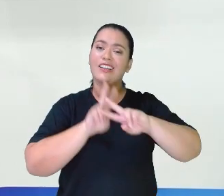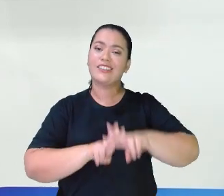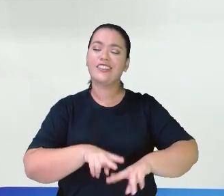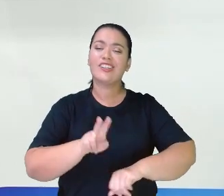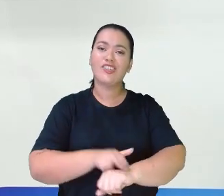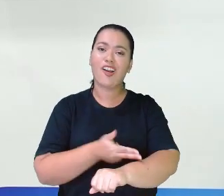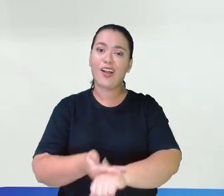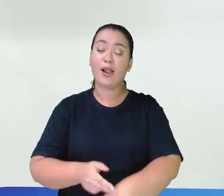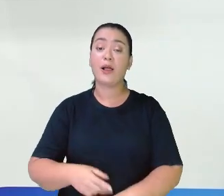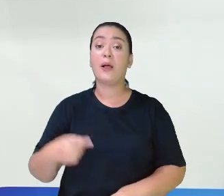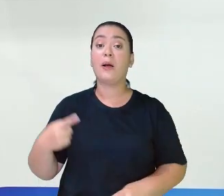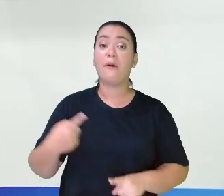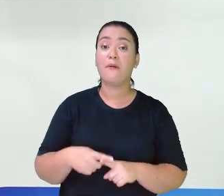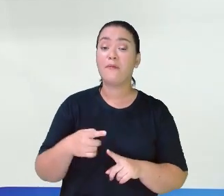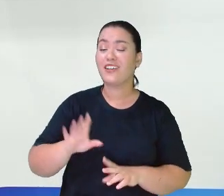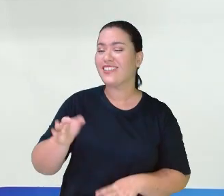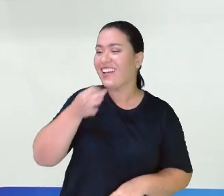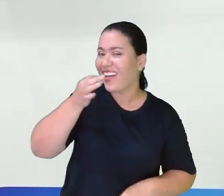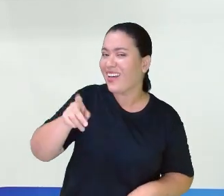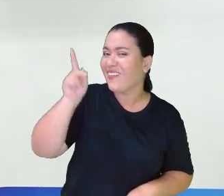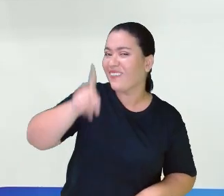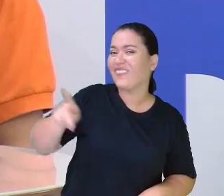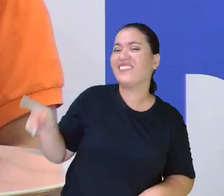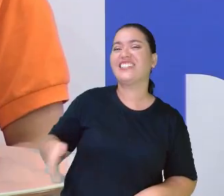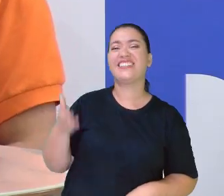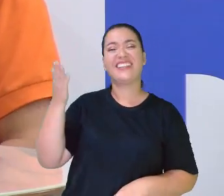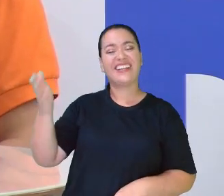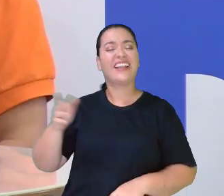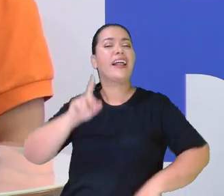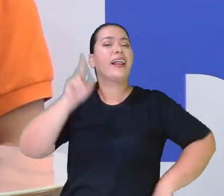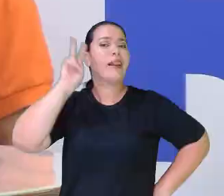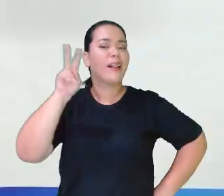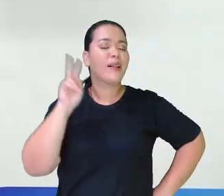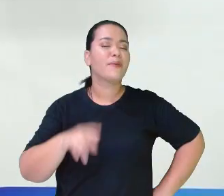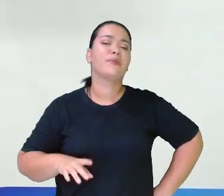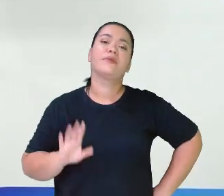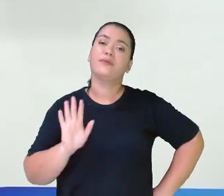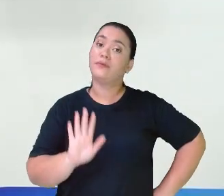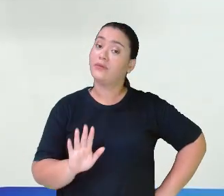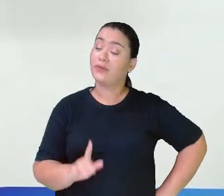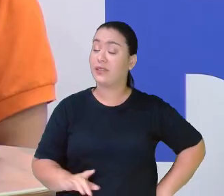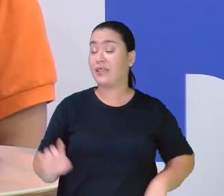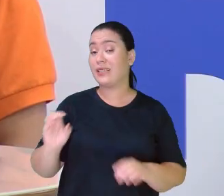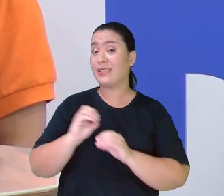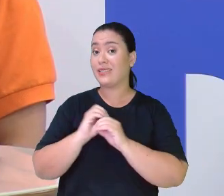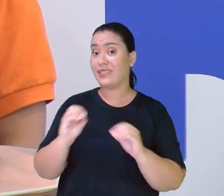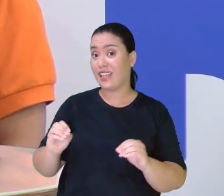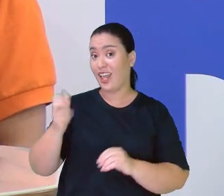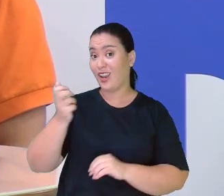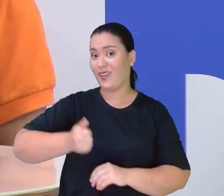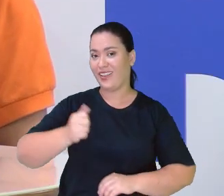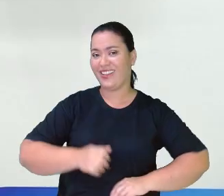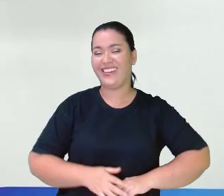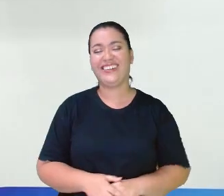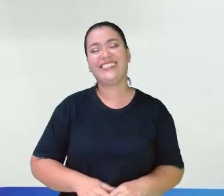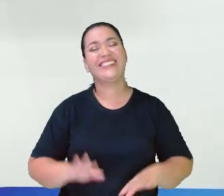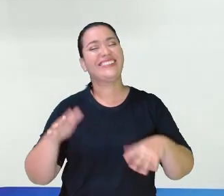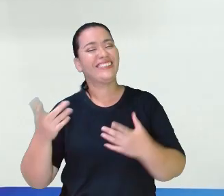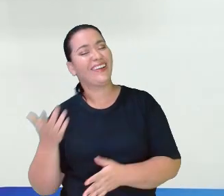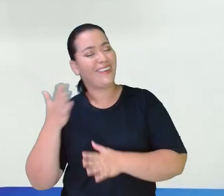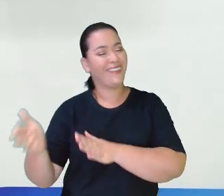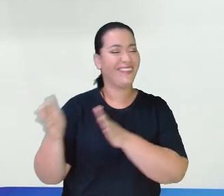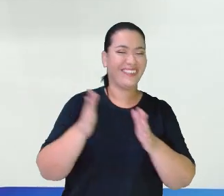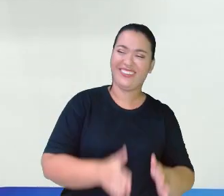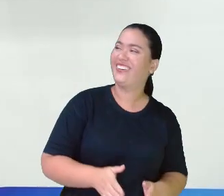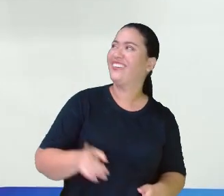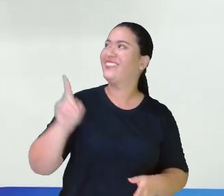chocolate, porque aí fica dado o recadinho à professora Kedma. Lembrando, sem lactose. Zero lactose. Mas vamos voltar para Esopo, né? Que é